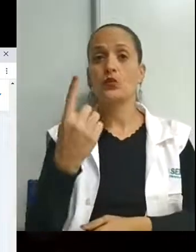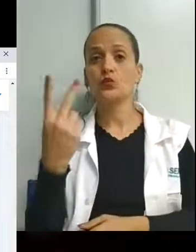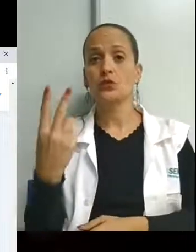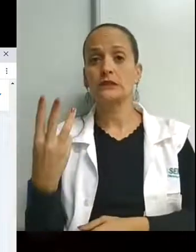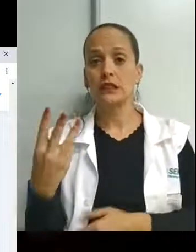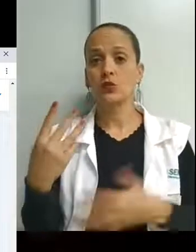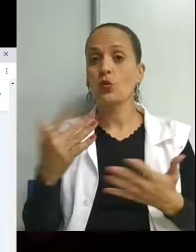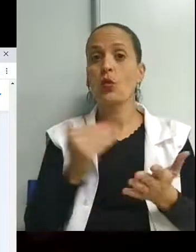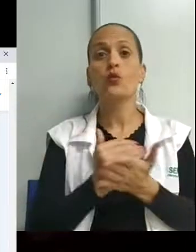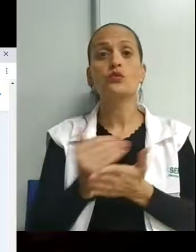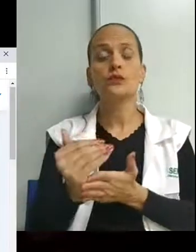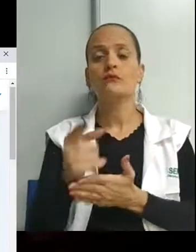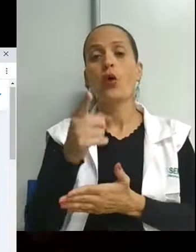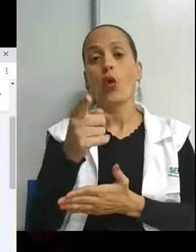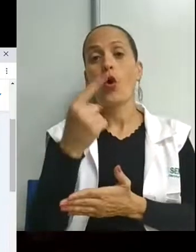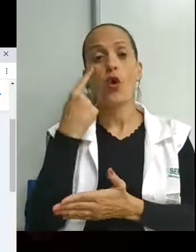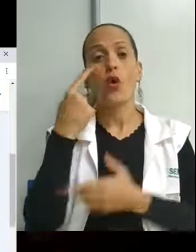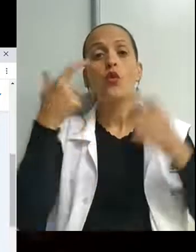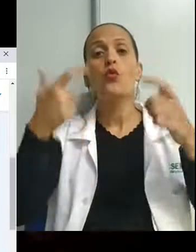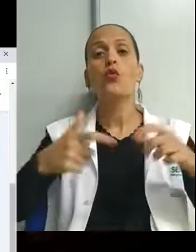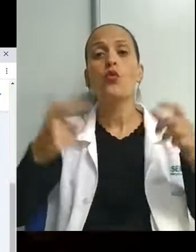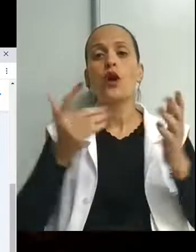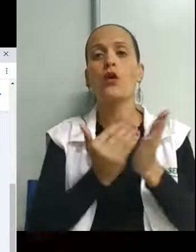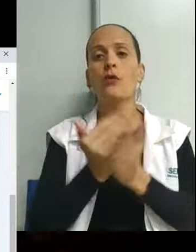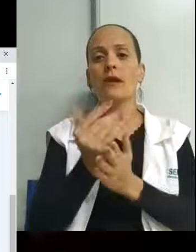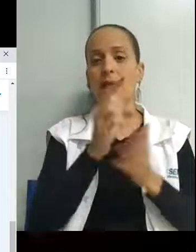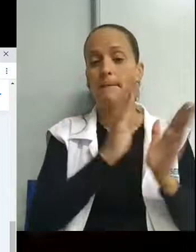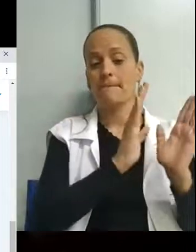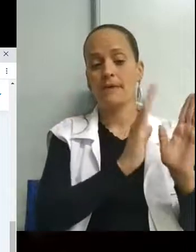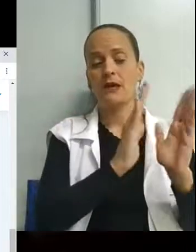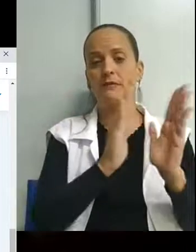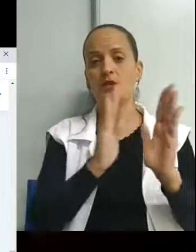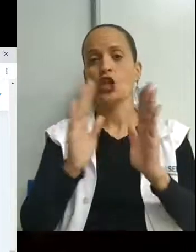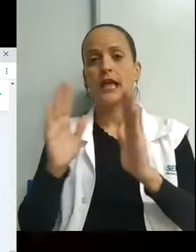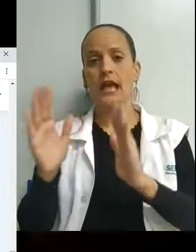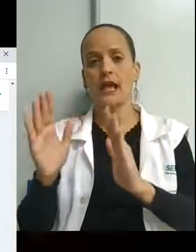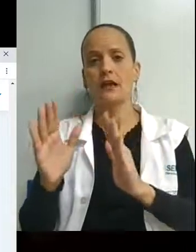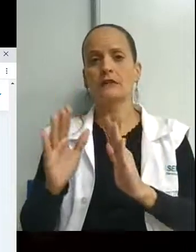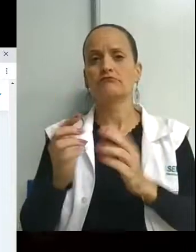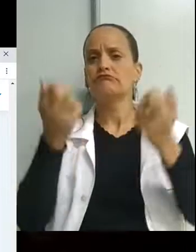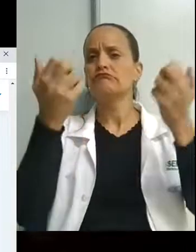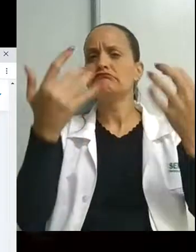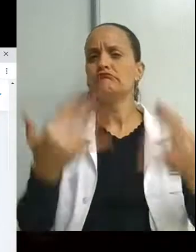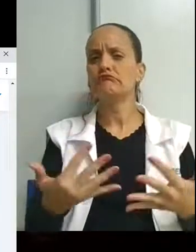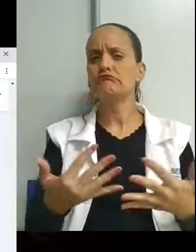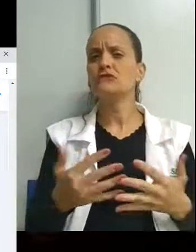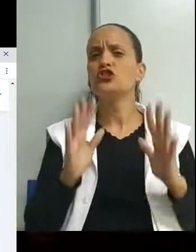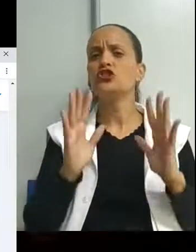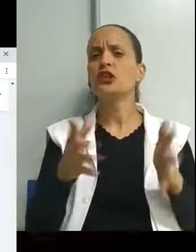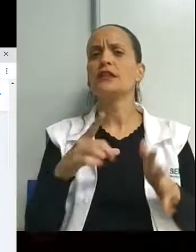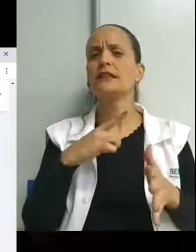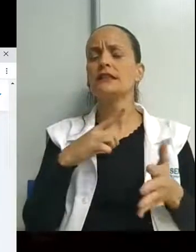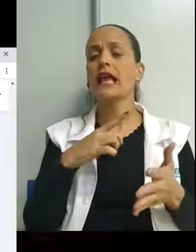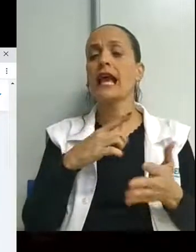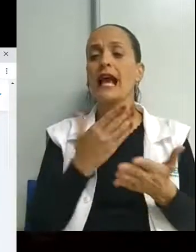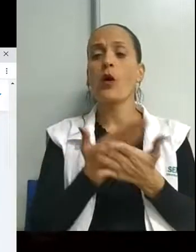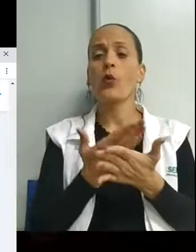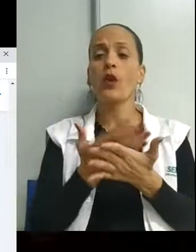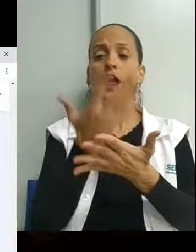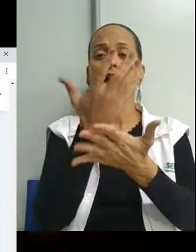ó, na biblioteca. Na biblioteca vai ter uma série de webs aqui que a gente já fez, né? A gente deixou gravado aqui para